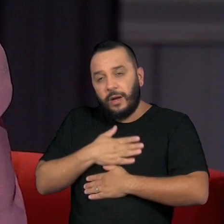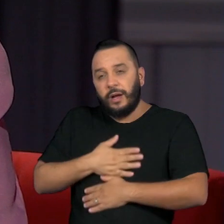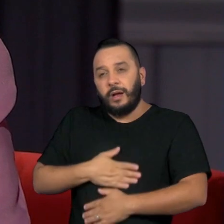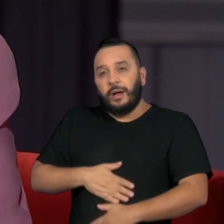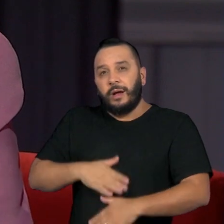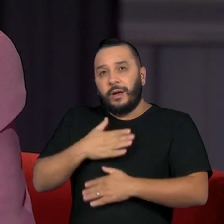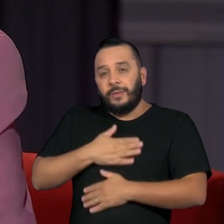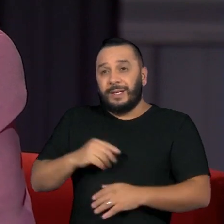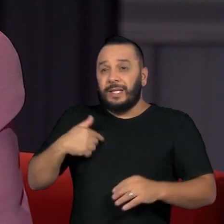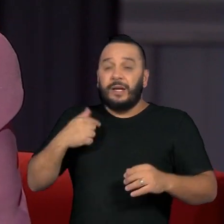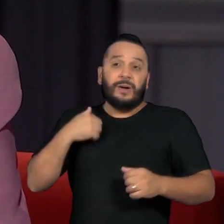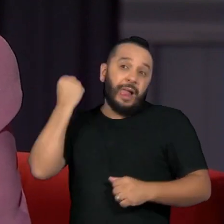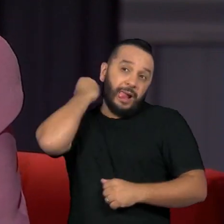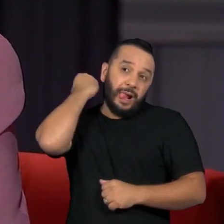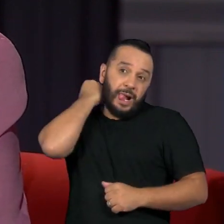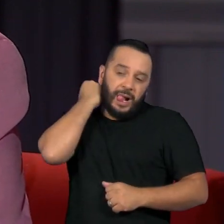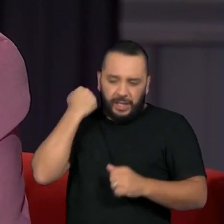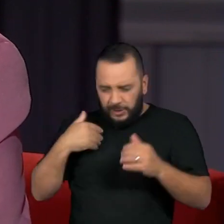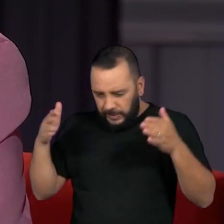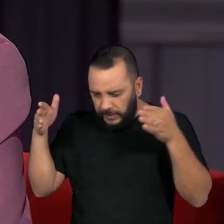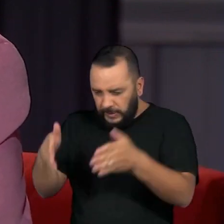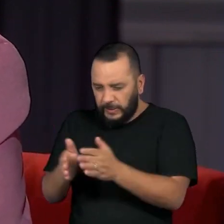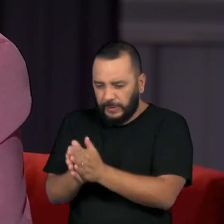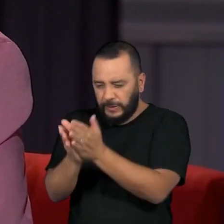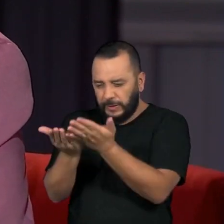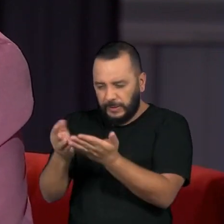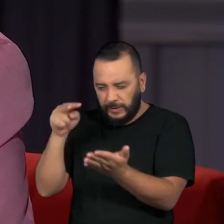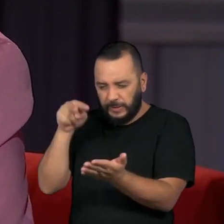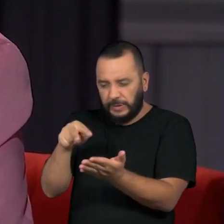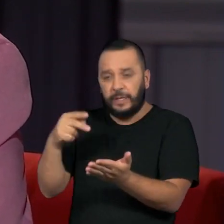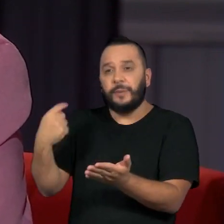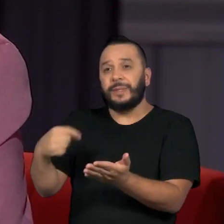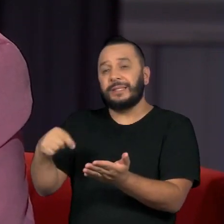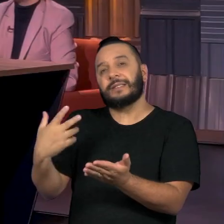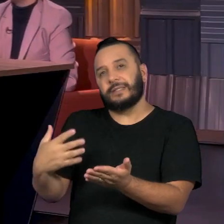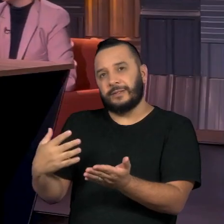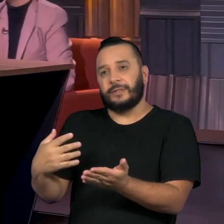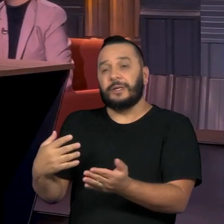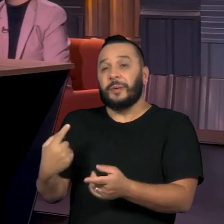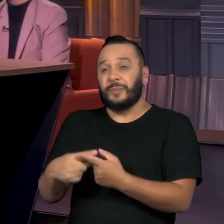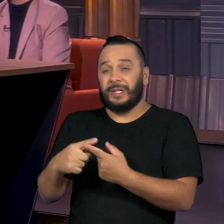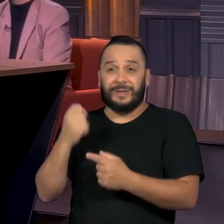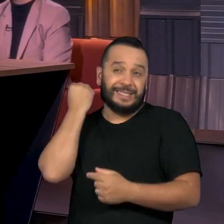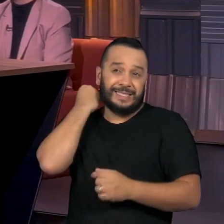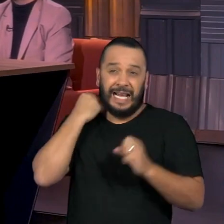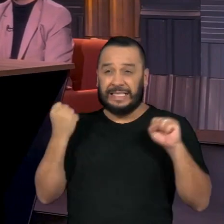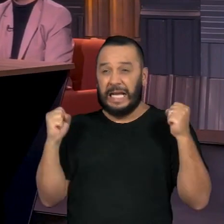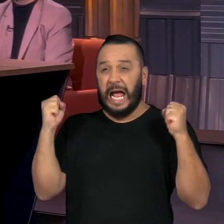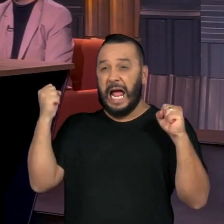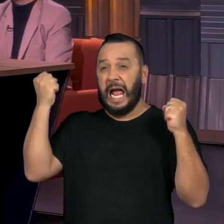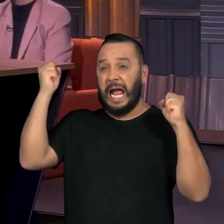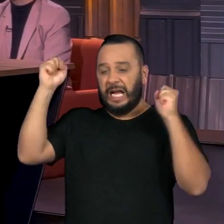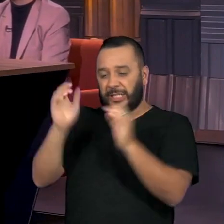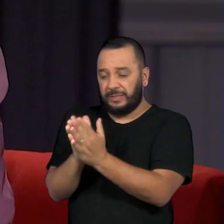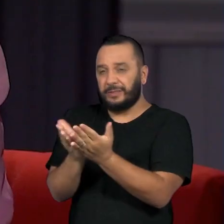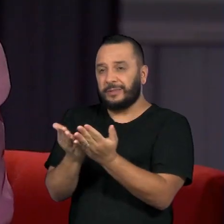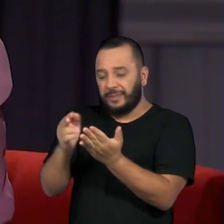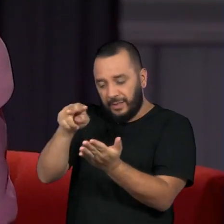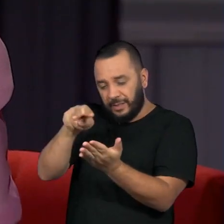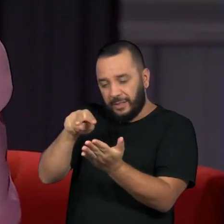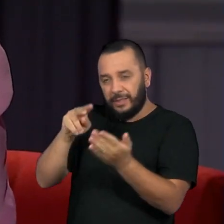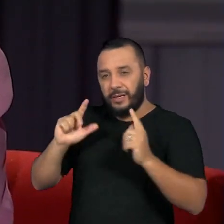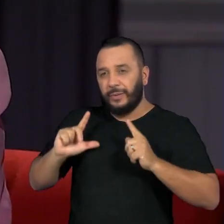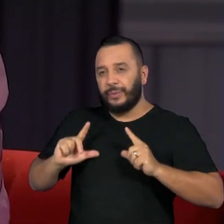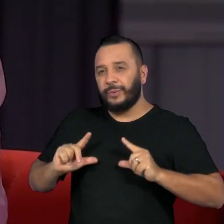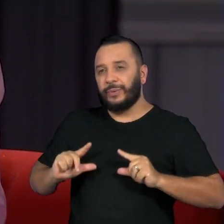momentos de estresse e que eu sinto que eu preciso. É como uma válvula de escape. É muito legal conversar com o autista porque vai ser uma pessoa que vai conhecer